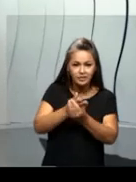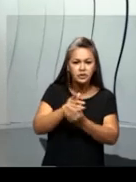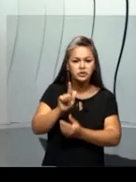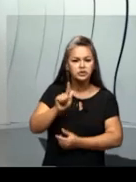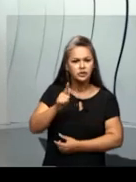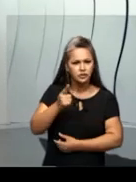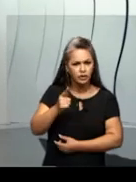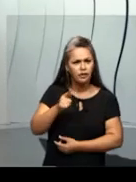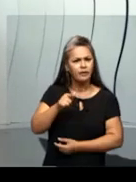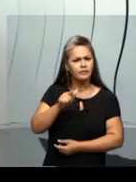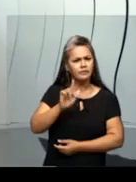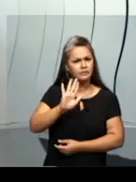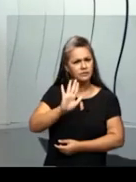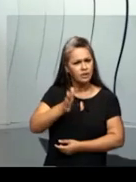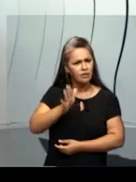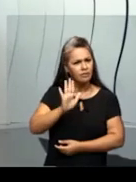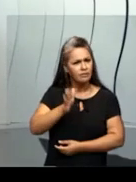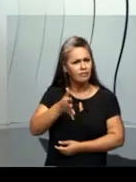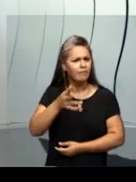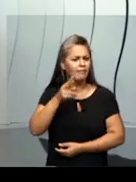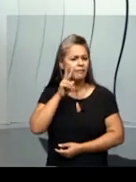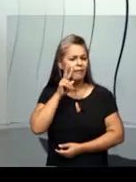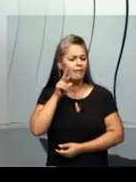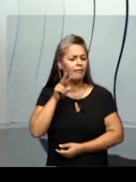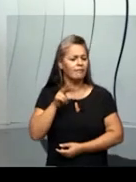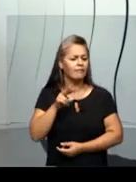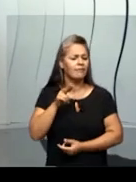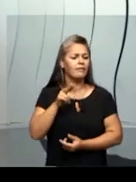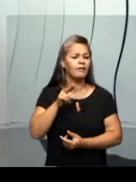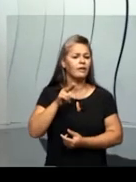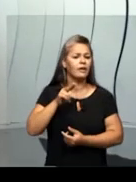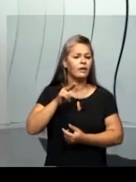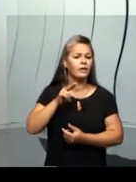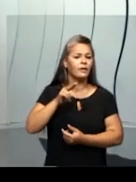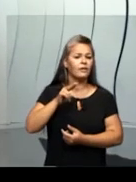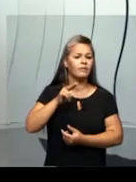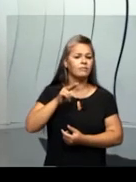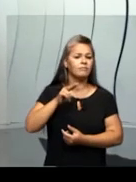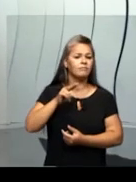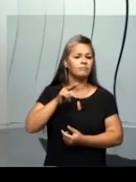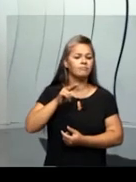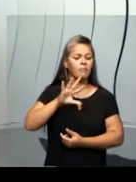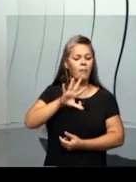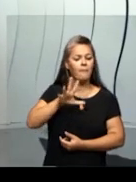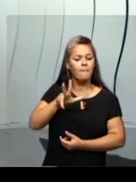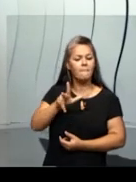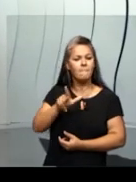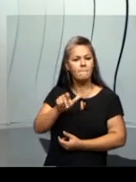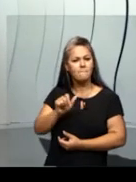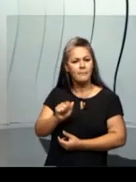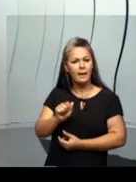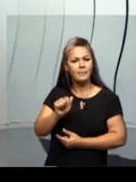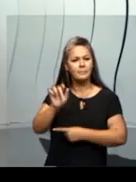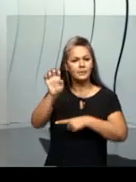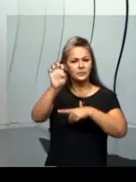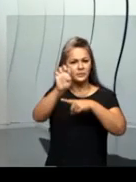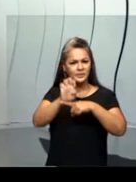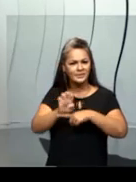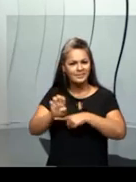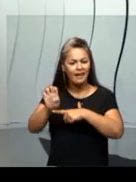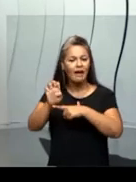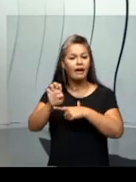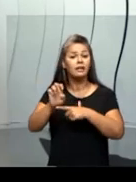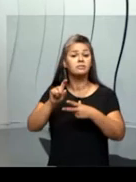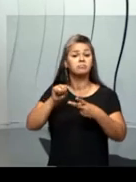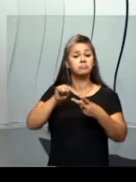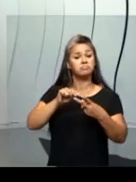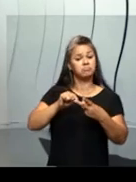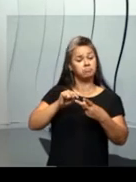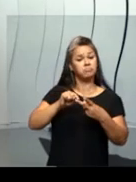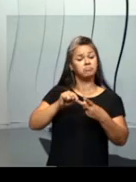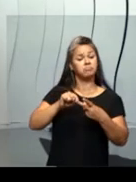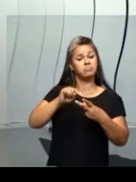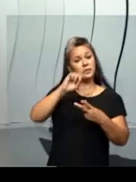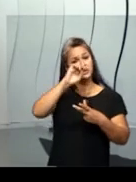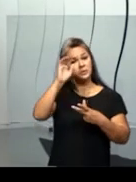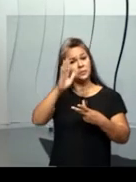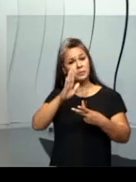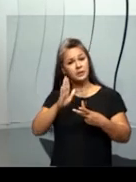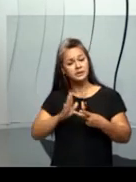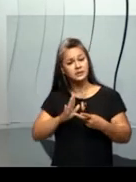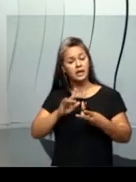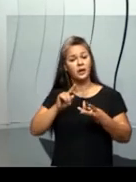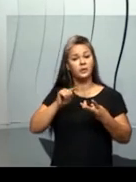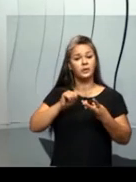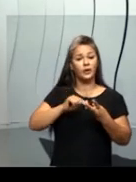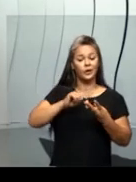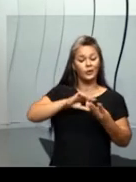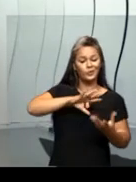de um estado, mapa de determinada localização. Ou seja, você encontra no livro de Geografia sempre